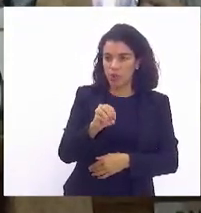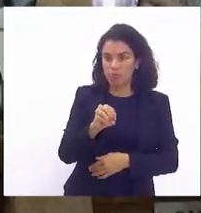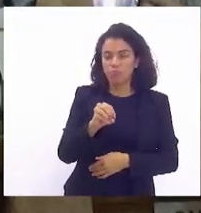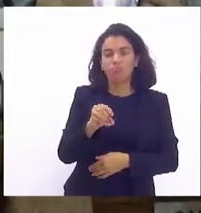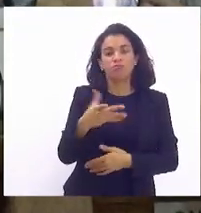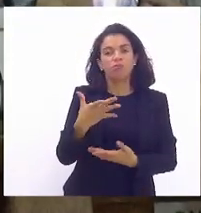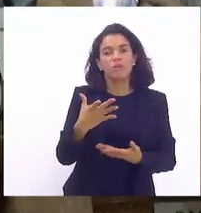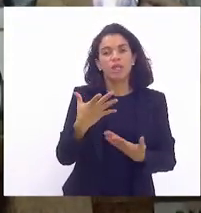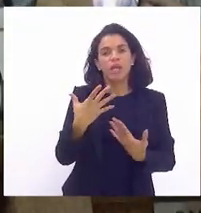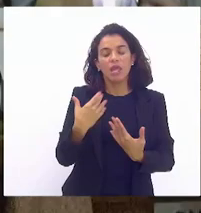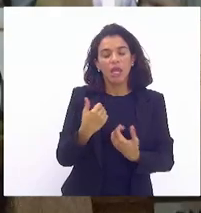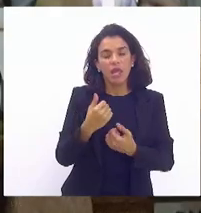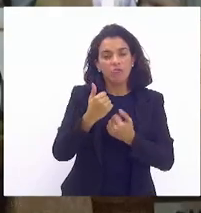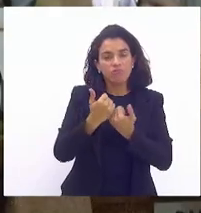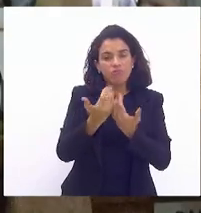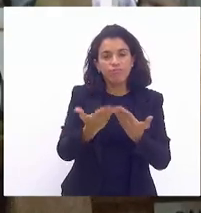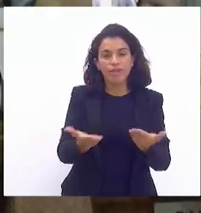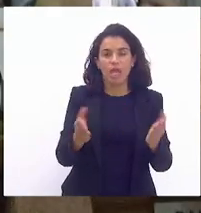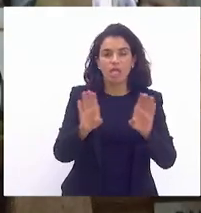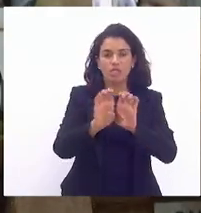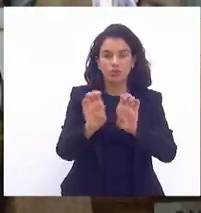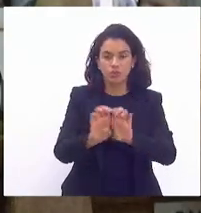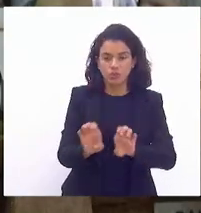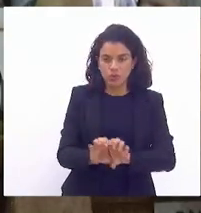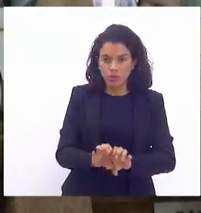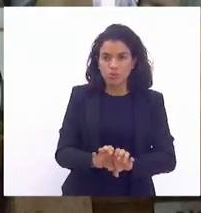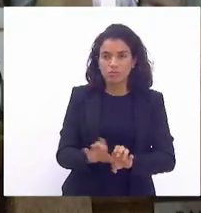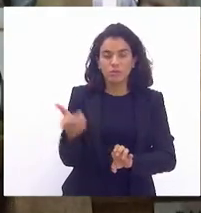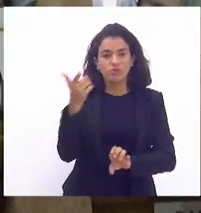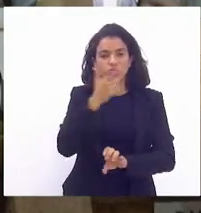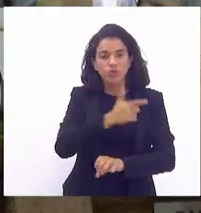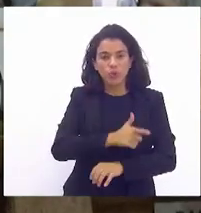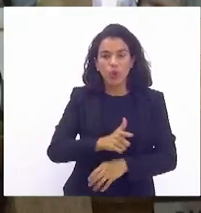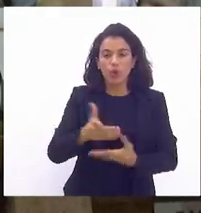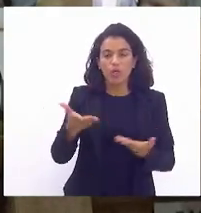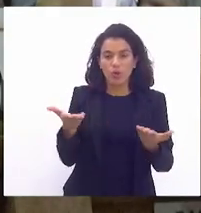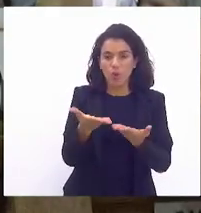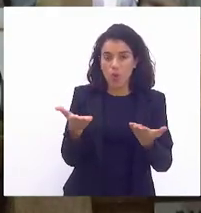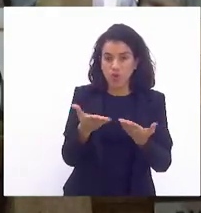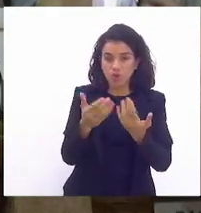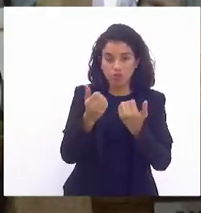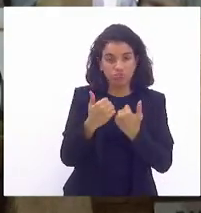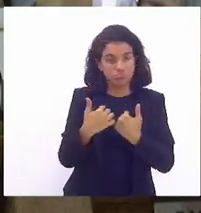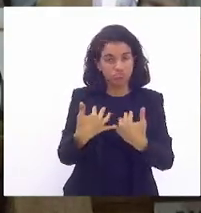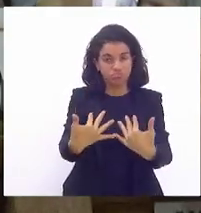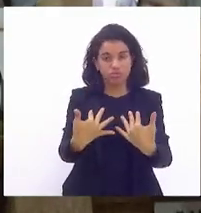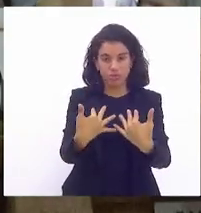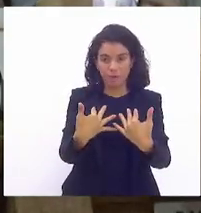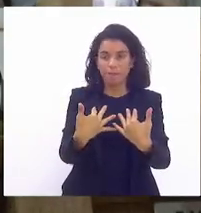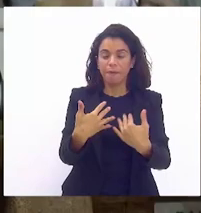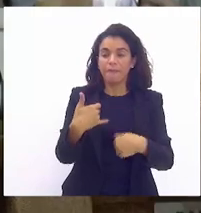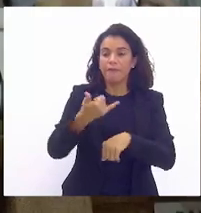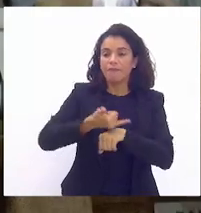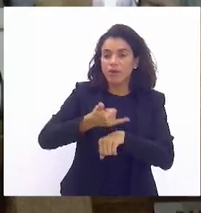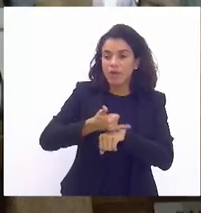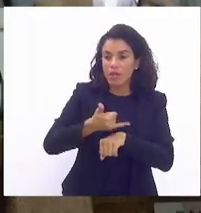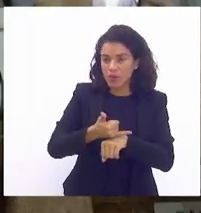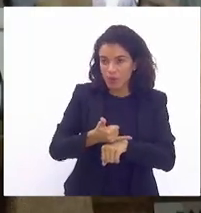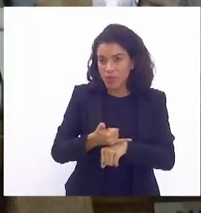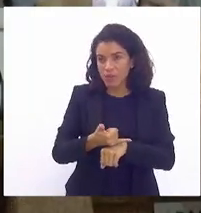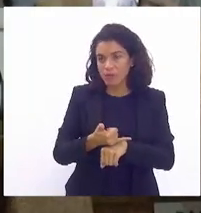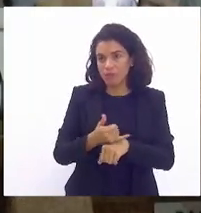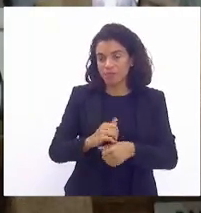poder disponibilizar toda a estrutura para que pudéssemos estar realizando aqui na Casa do Povo, na Câmara de Vereadores de Volta Redonda,